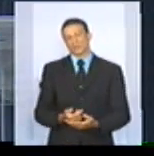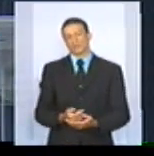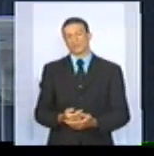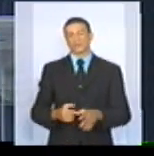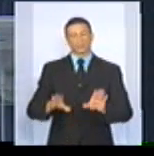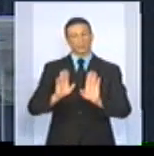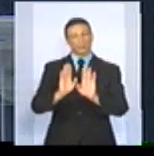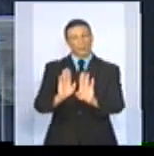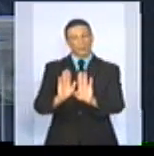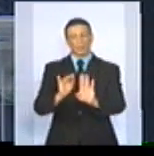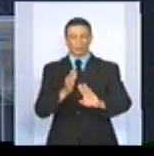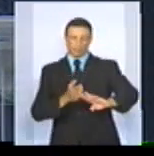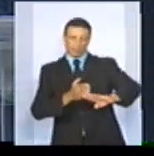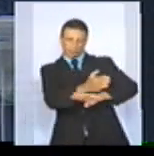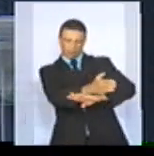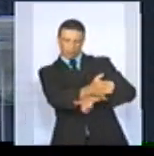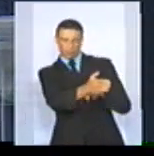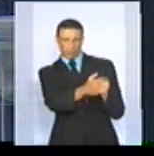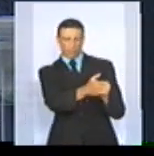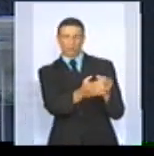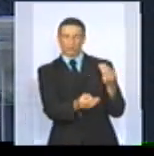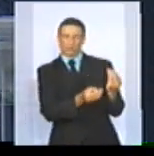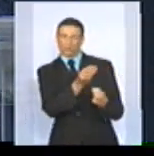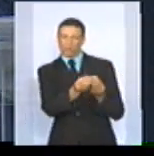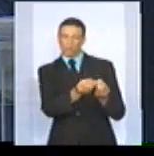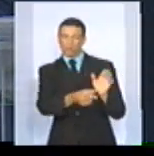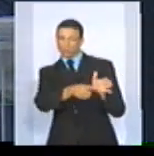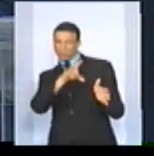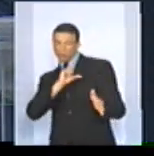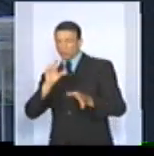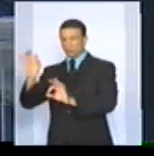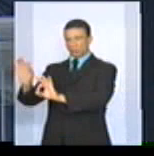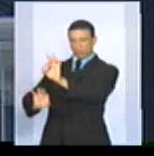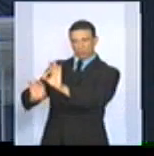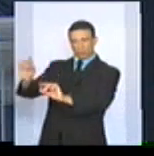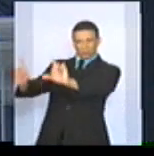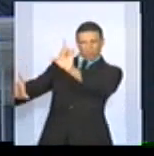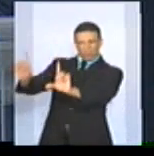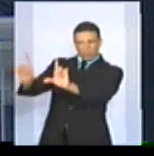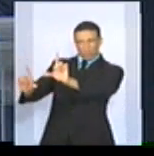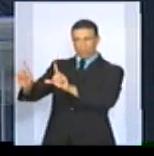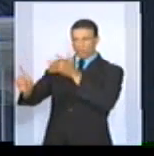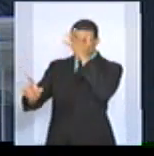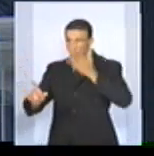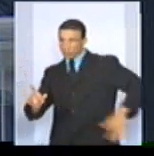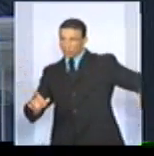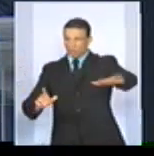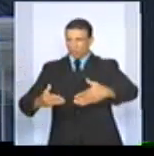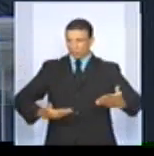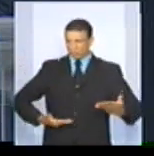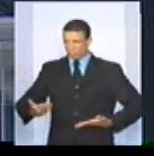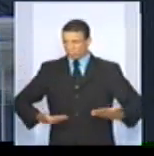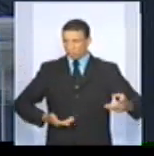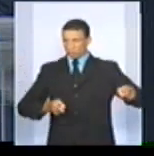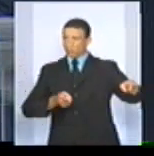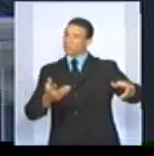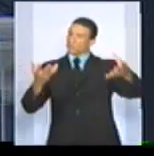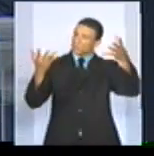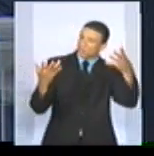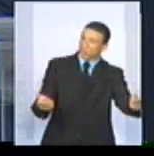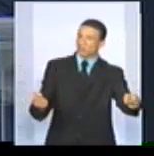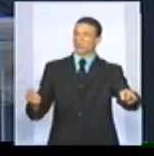público, mesmo com uma exígua cota destinada à produção nacional, os consumidores serão os maiores beneficiários dessa nova ordem